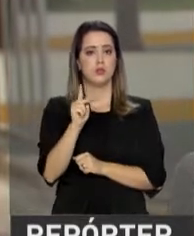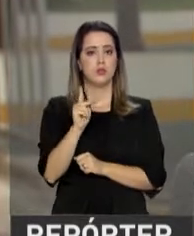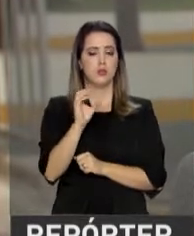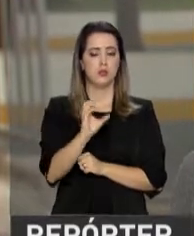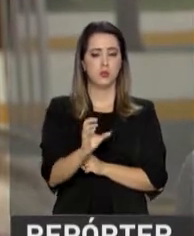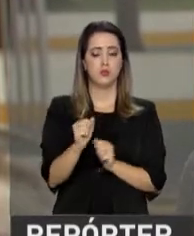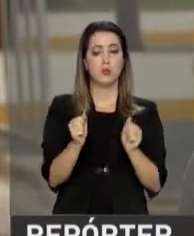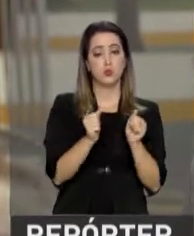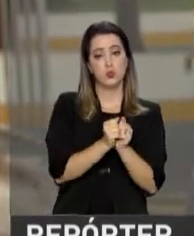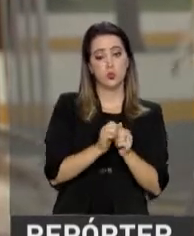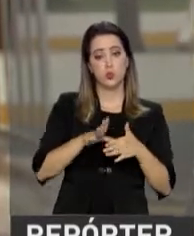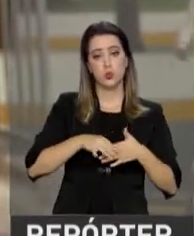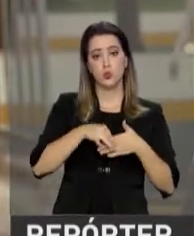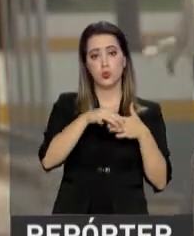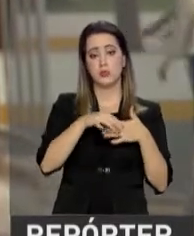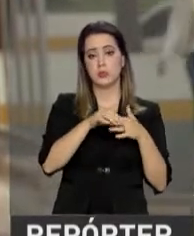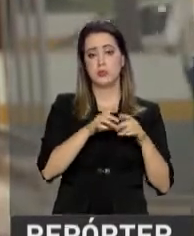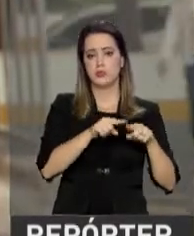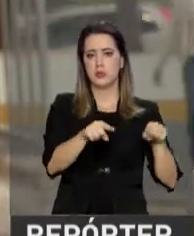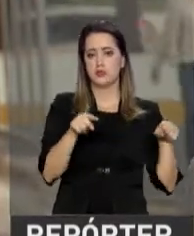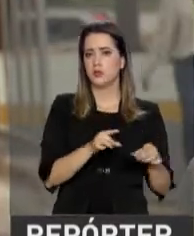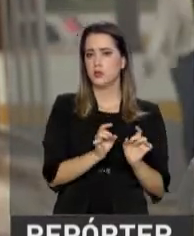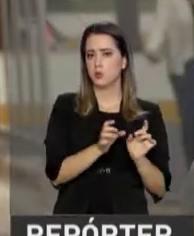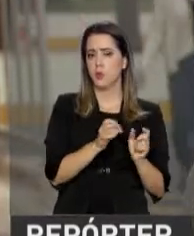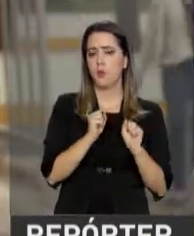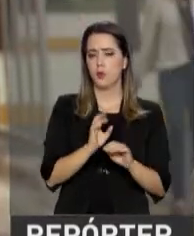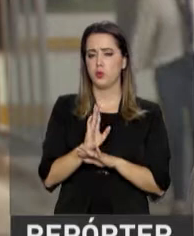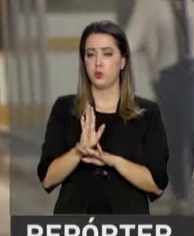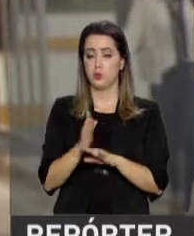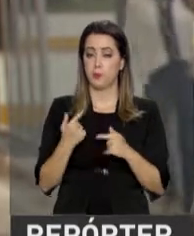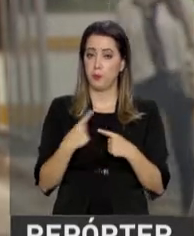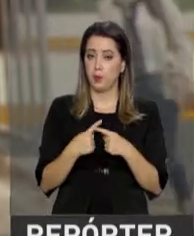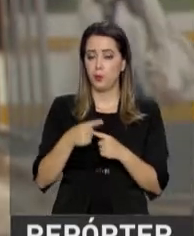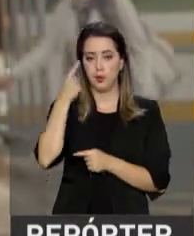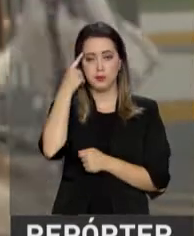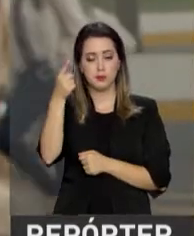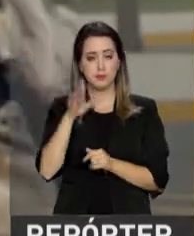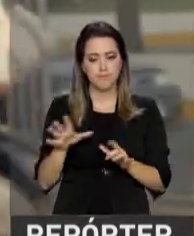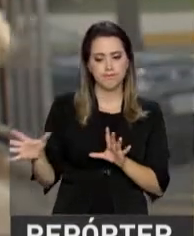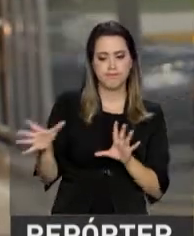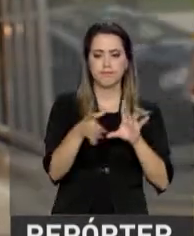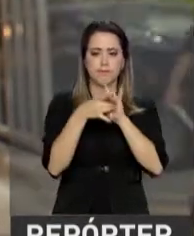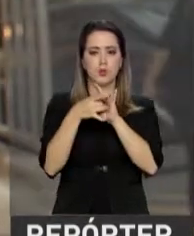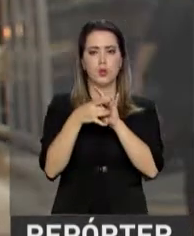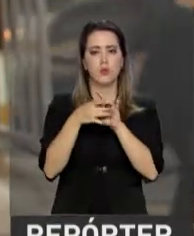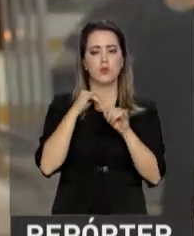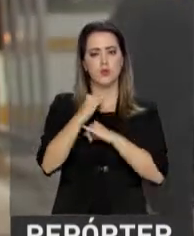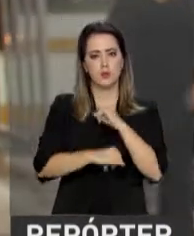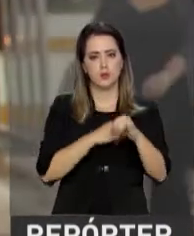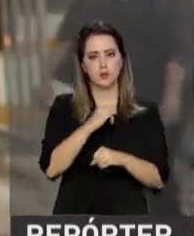confederação nacional de dirigentes lojistas pode ajudar nesse objetivo a idéia é integrar conteúdos na internet